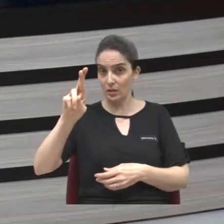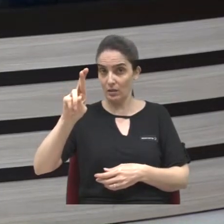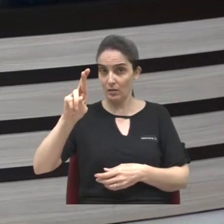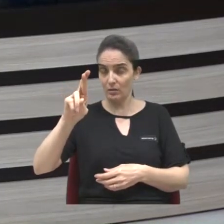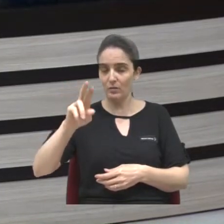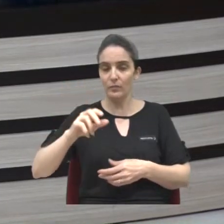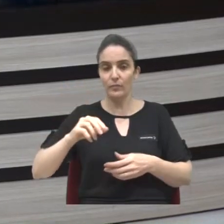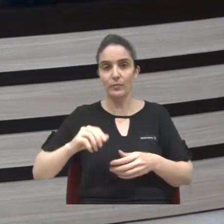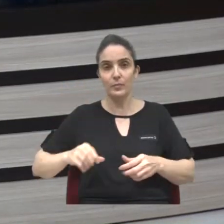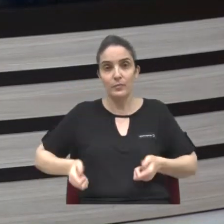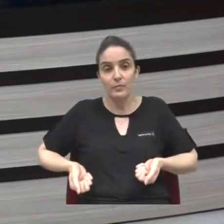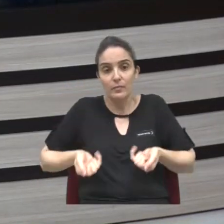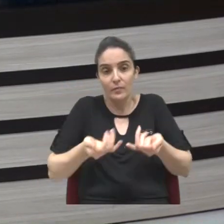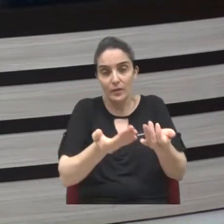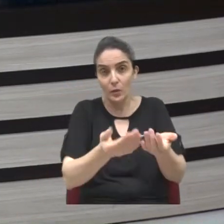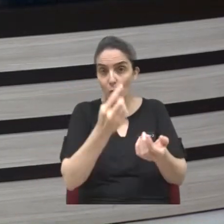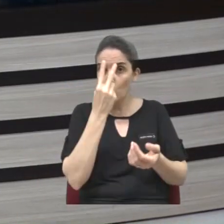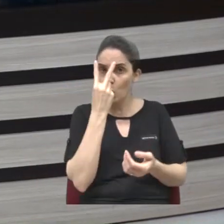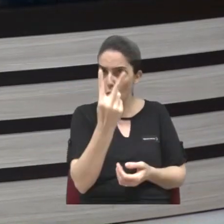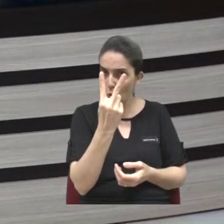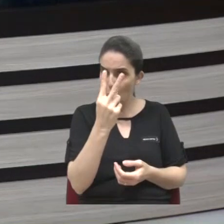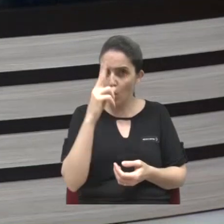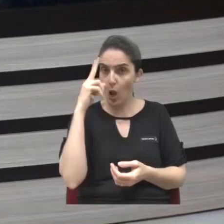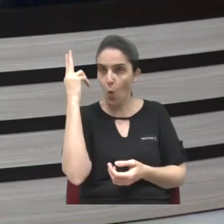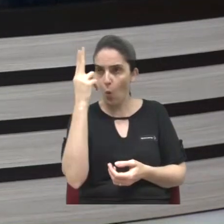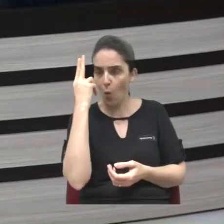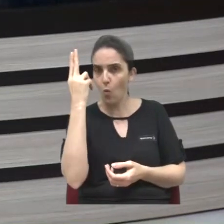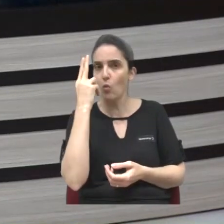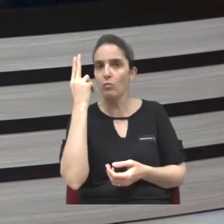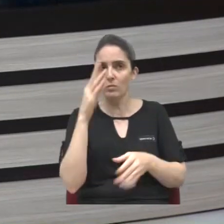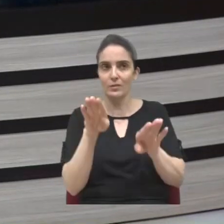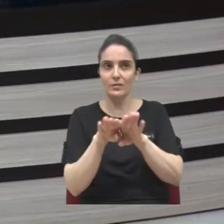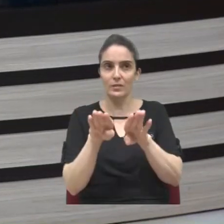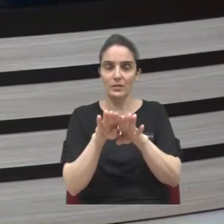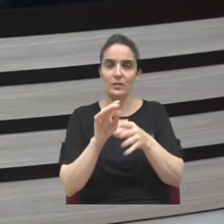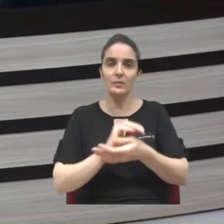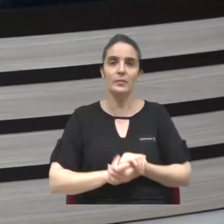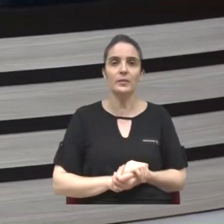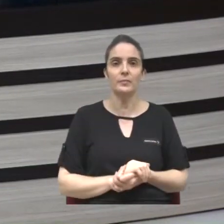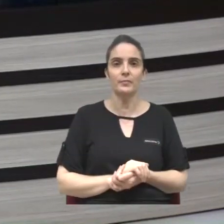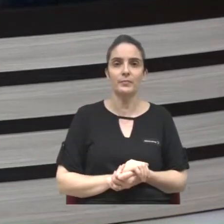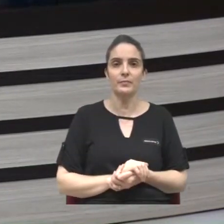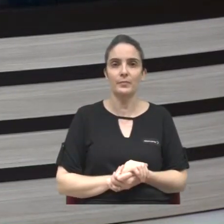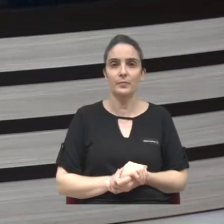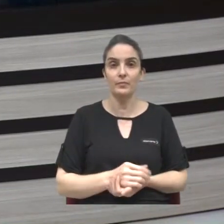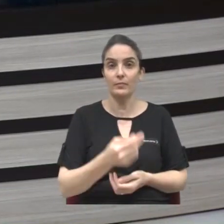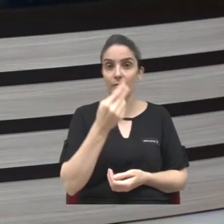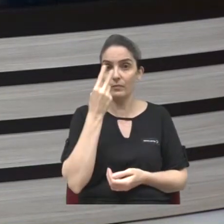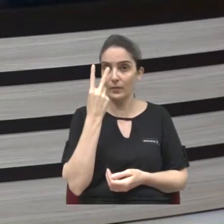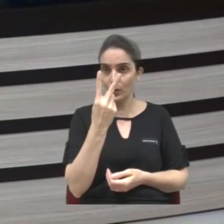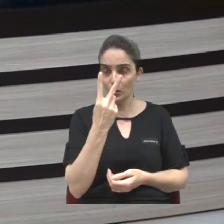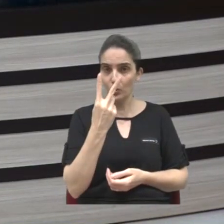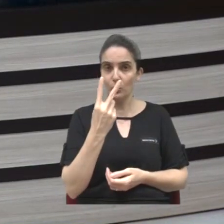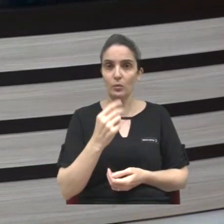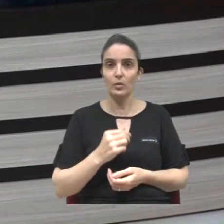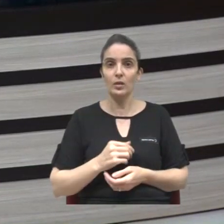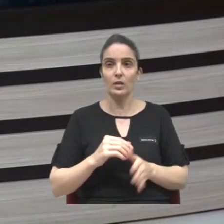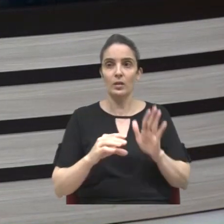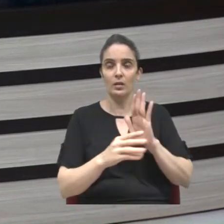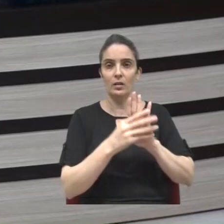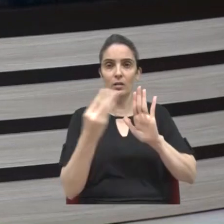tempo que foi apresentado, se não me engano, umas 5, 6 ou 7. Daquelas lá, 2 foi emendas do deputado Marcelo